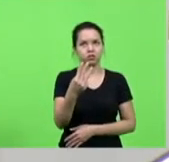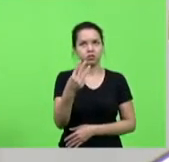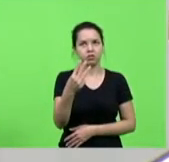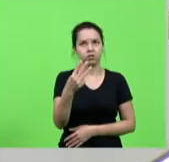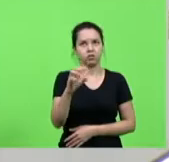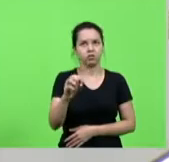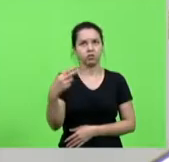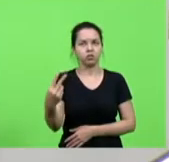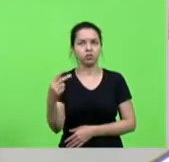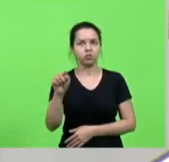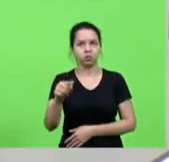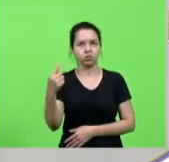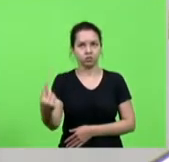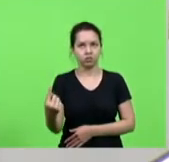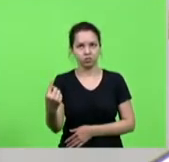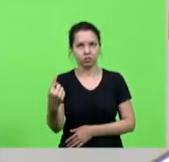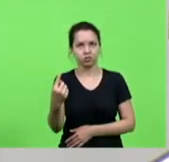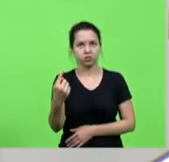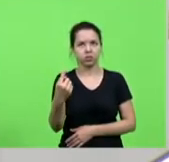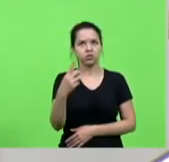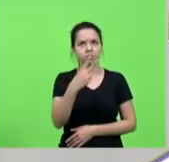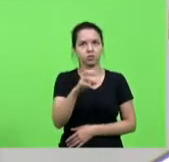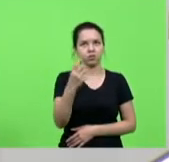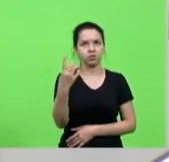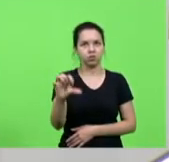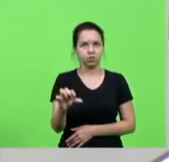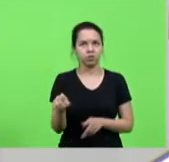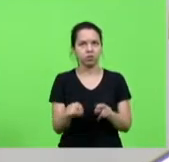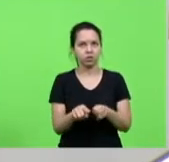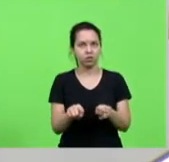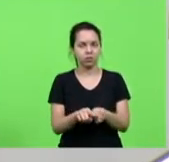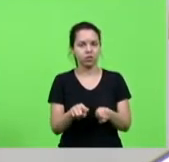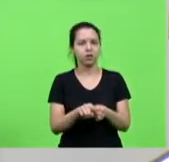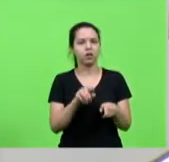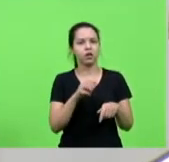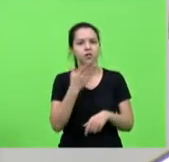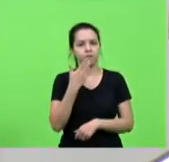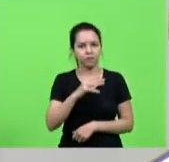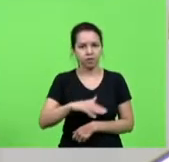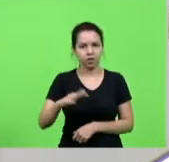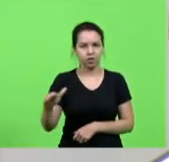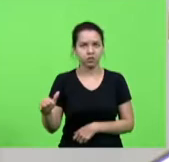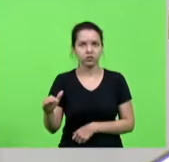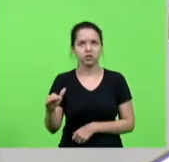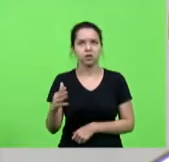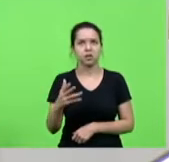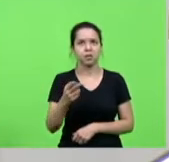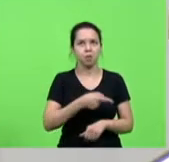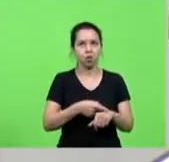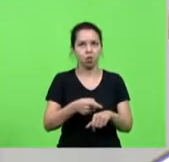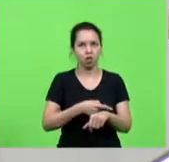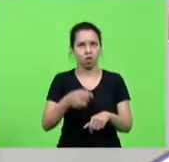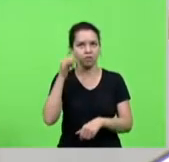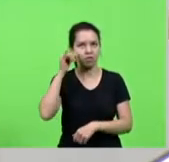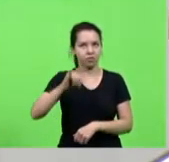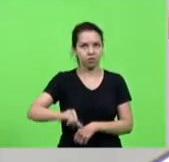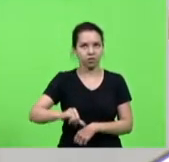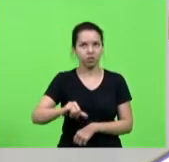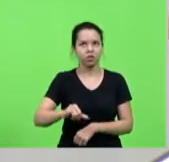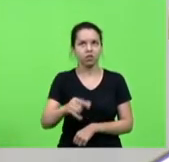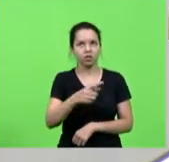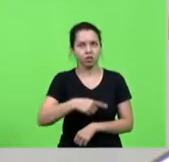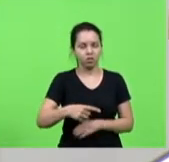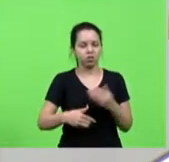302.1/2019, também apelidado Infância Sem Pornografia. Esse projeto já foi aprovado na CCJ, ou seja, está apto a tramitar